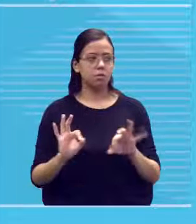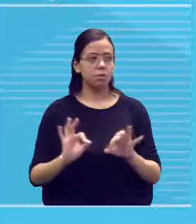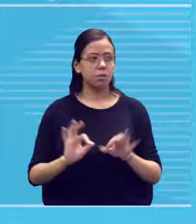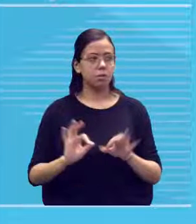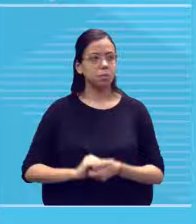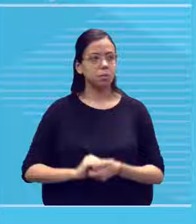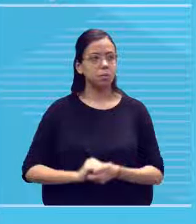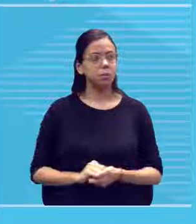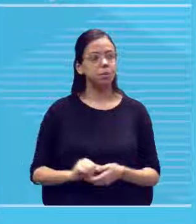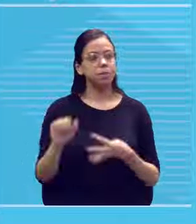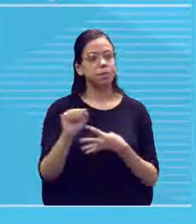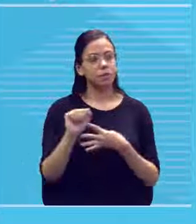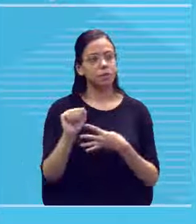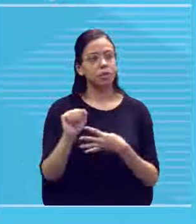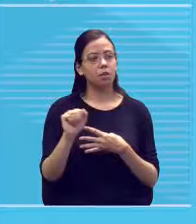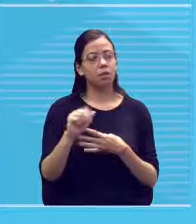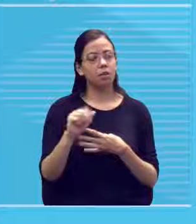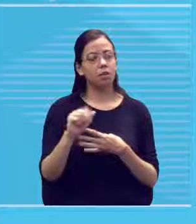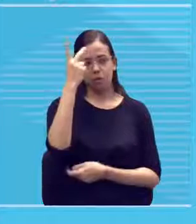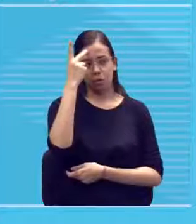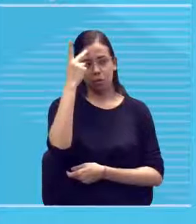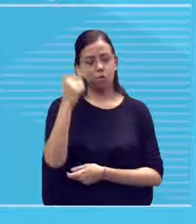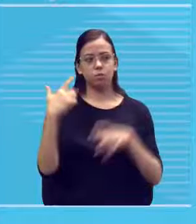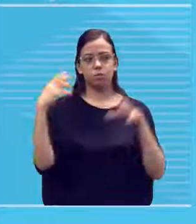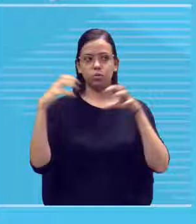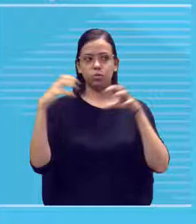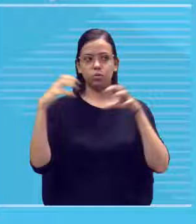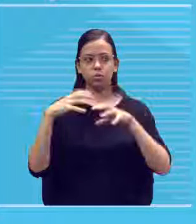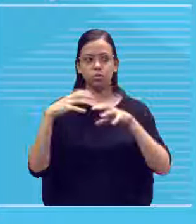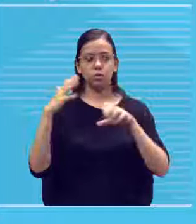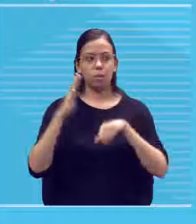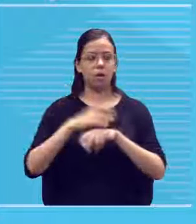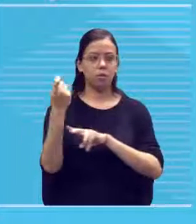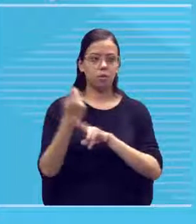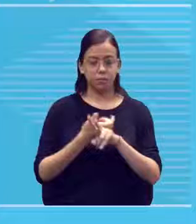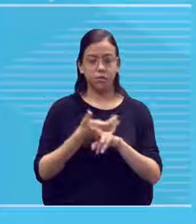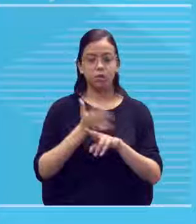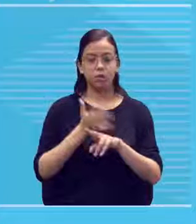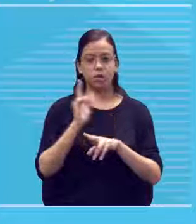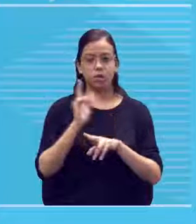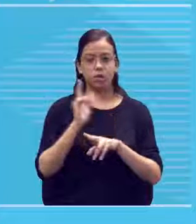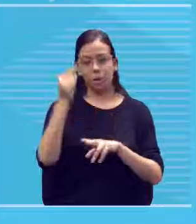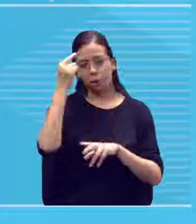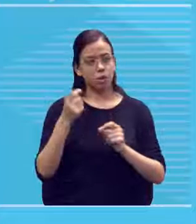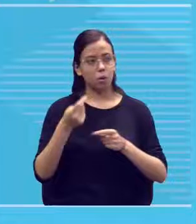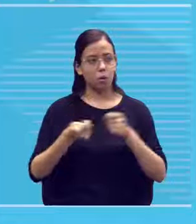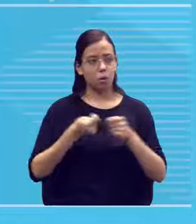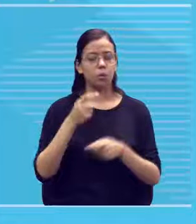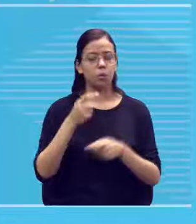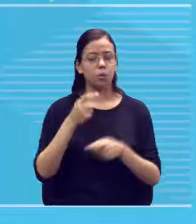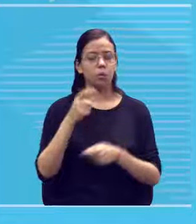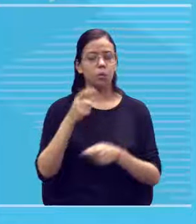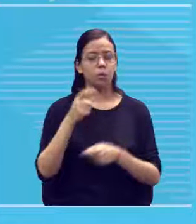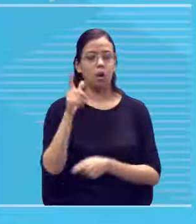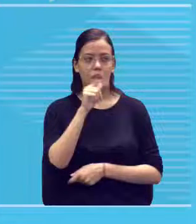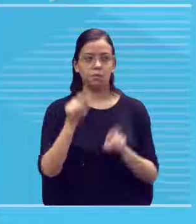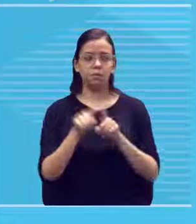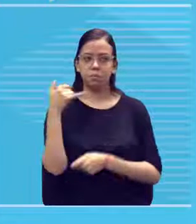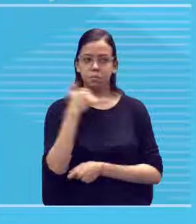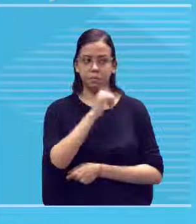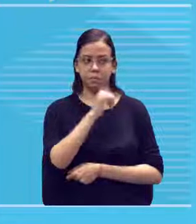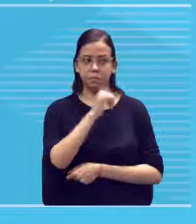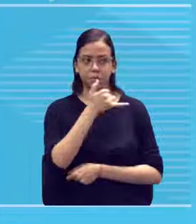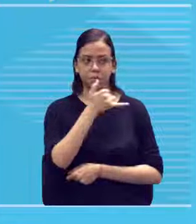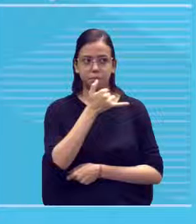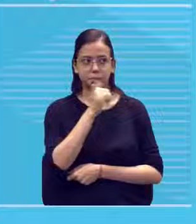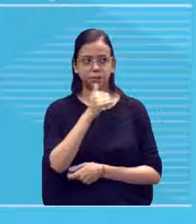chove há mais de dois meses Apesar de que já se pense em racionamento de água e energia elétrica